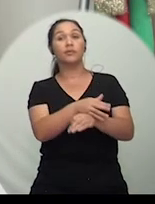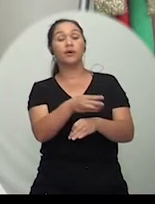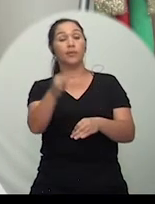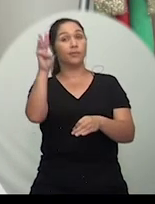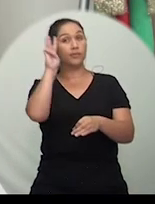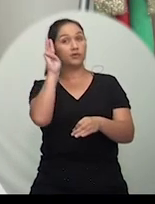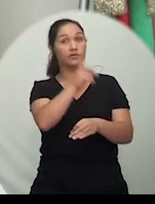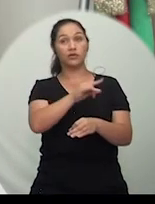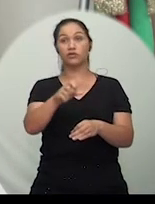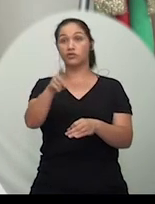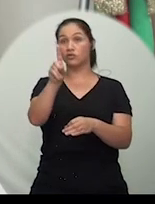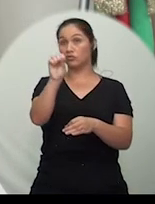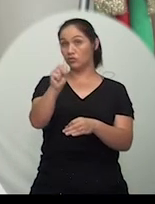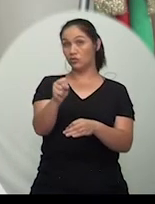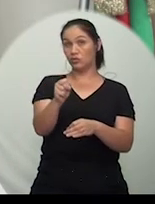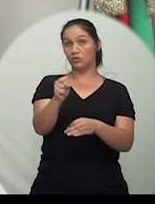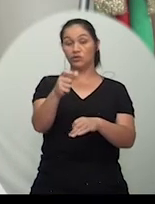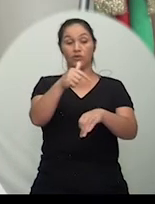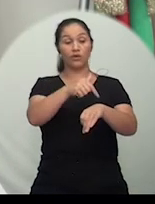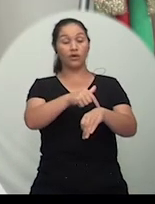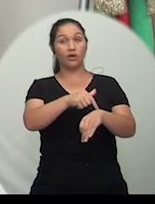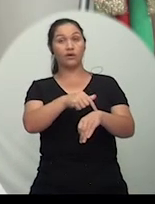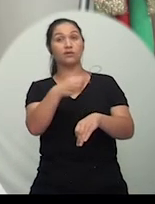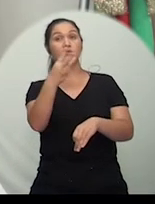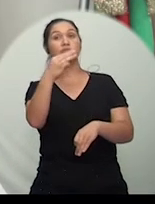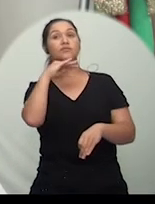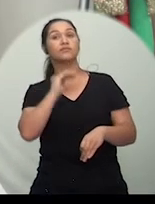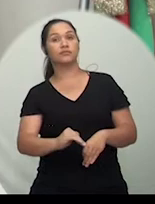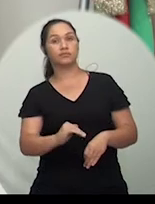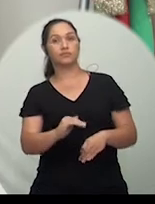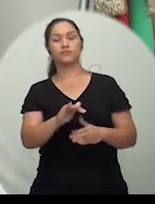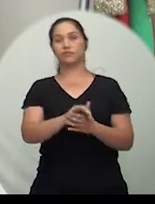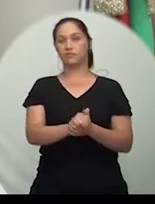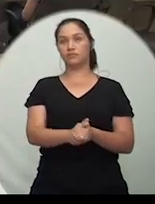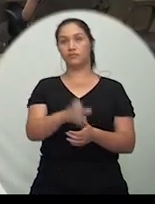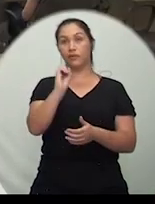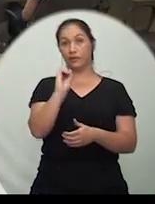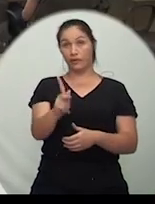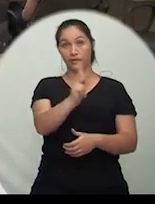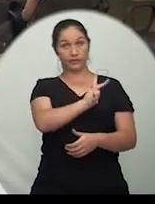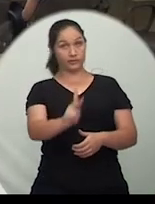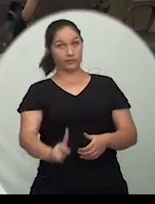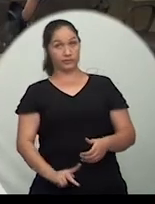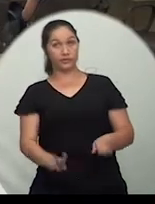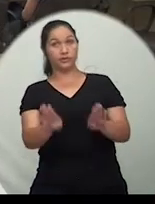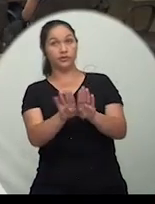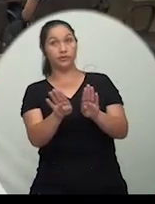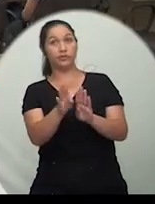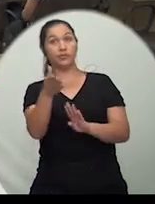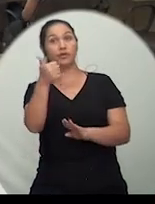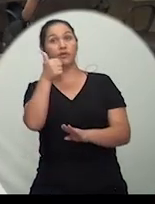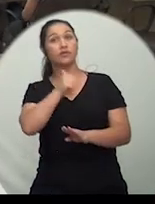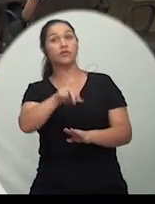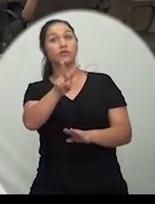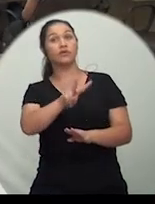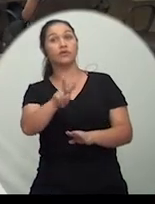horas, na minha sala. Participar, fazer também a reunião de comissão. Ok, senhor presidente? Questão de ordem cedida à vereadora